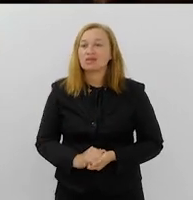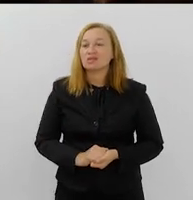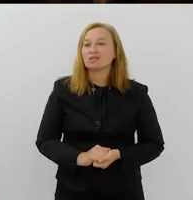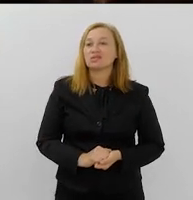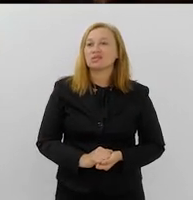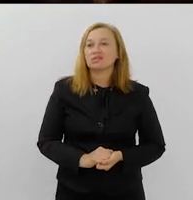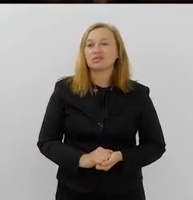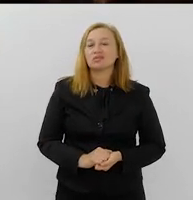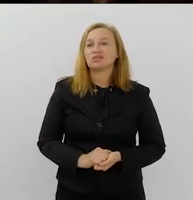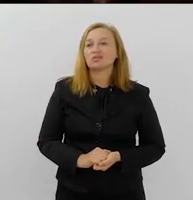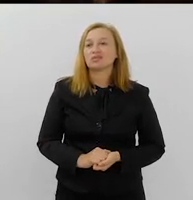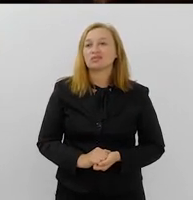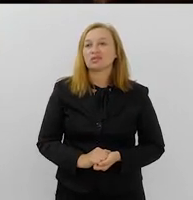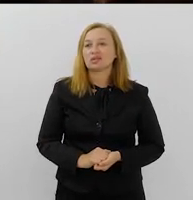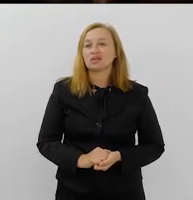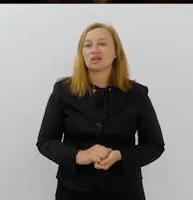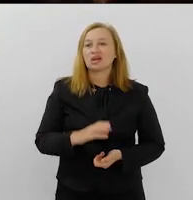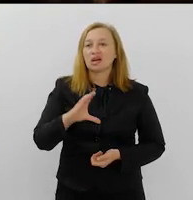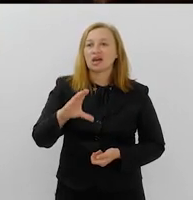católico,